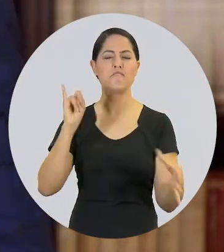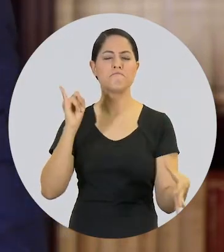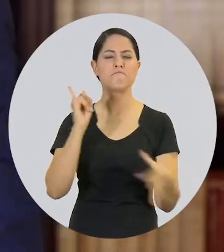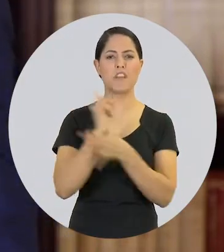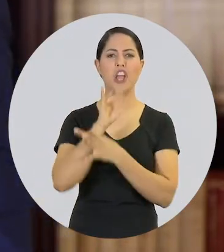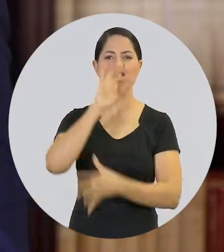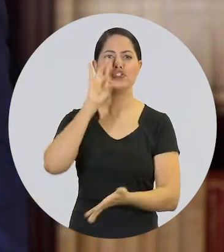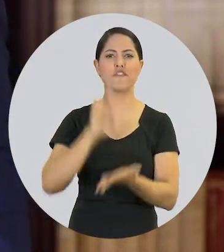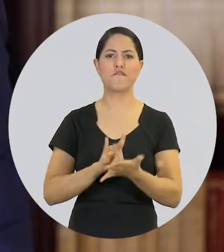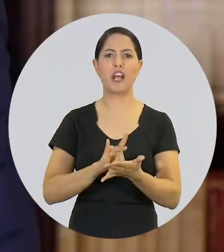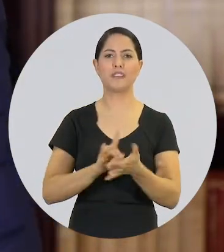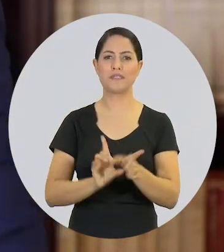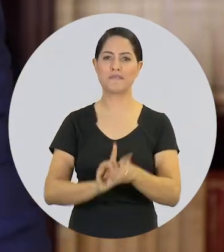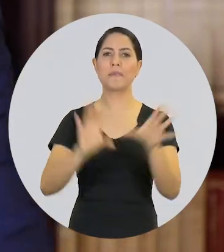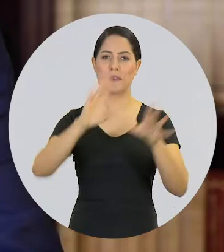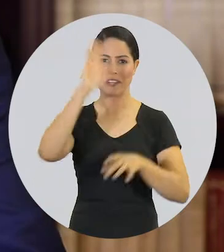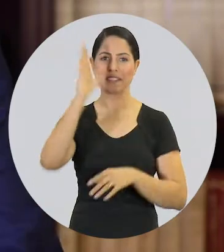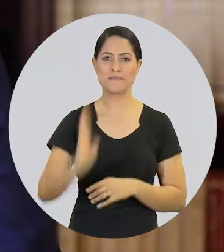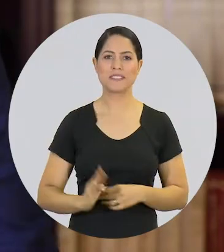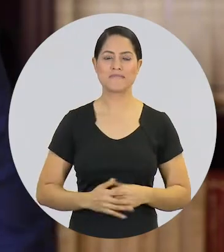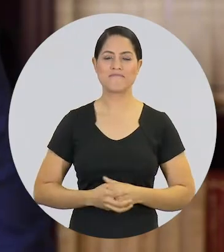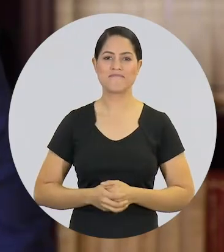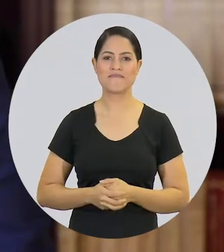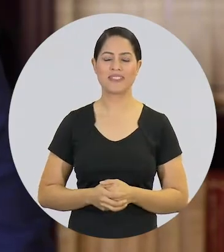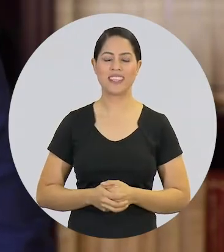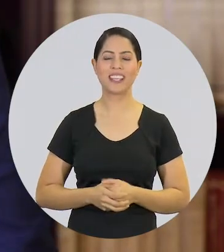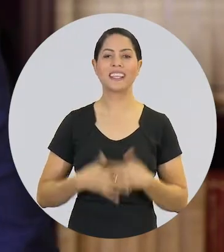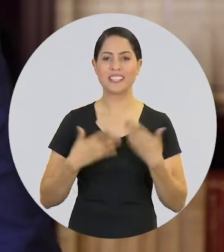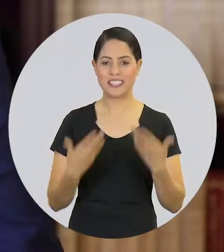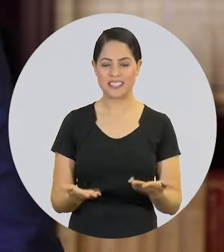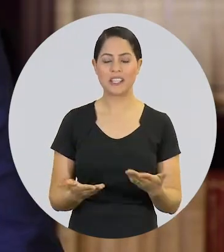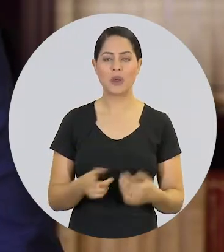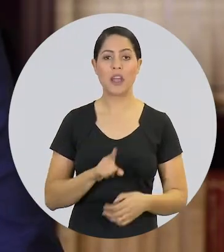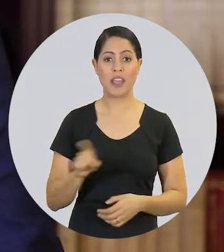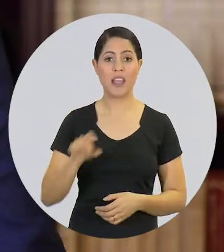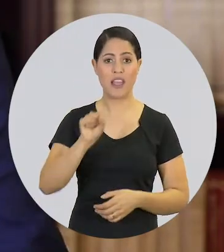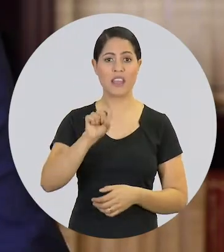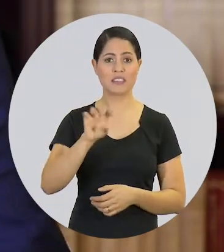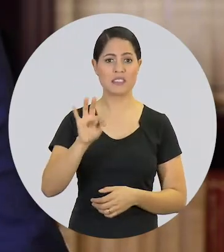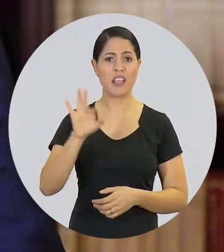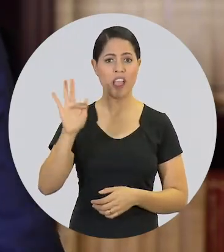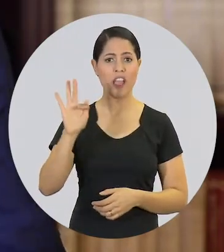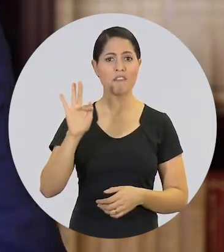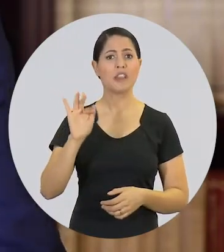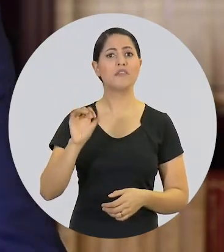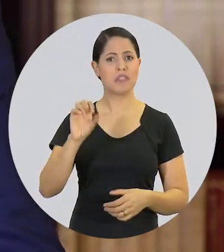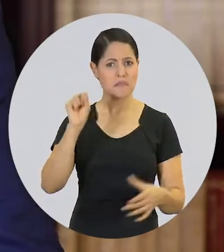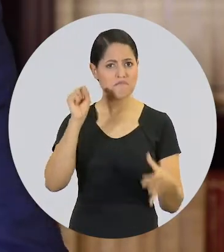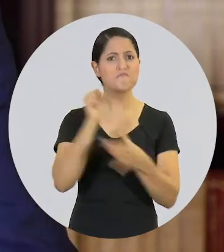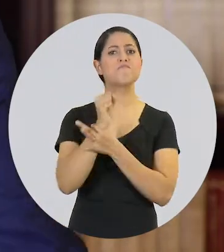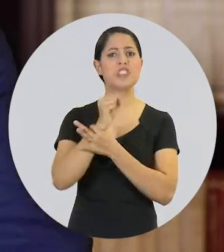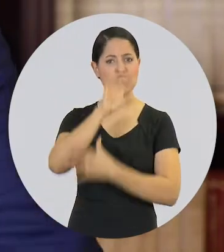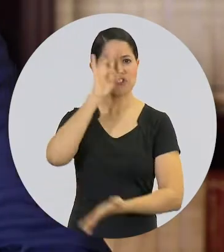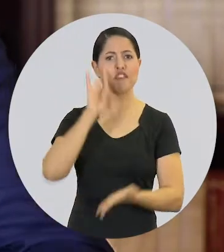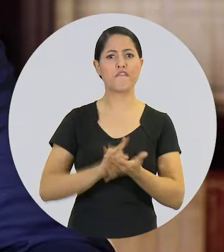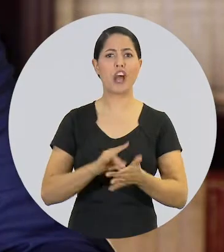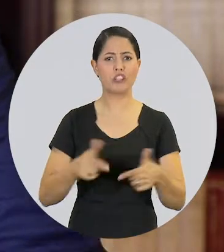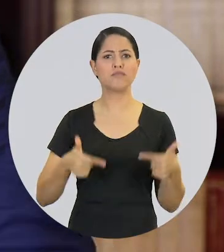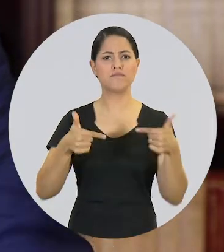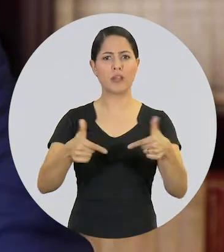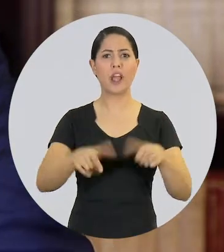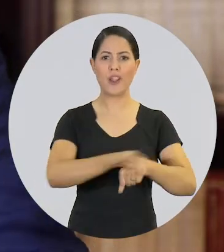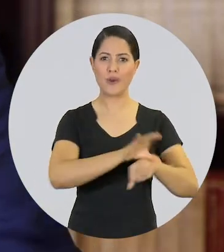sido garantidor da democracia brasileira. O Supremo Tribunal Federal tem sido garantidor